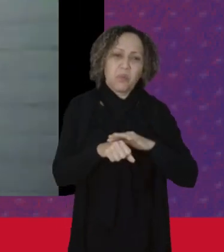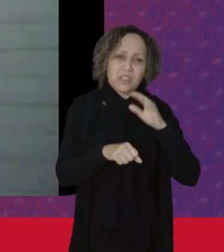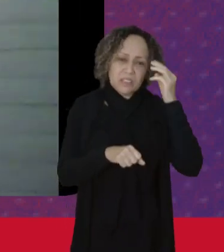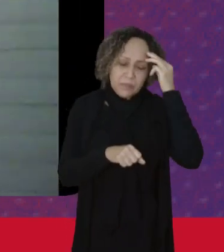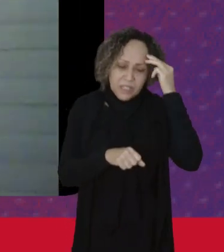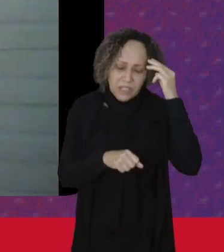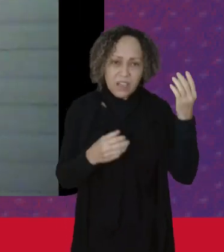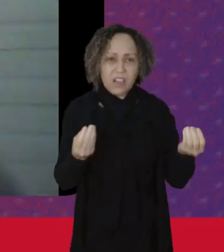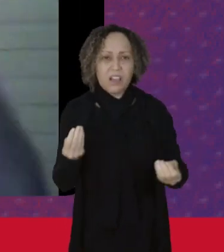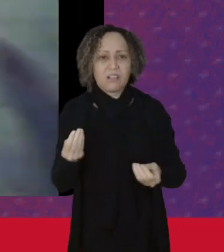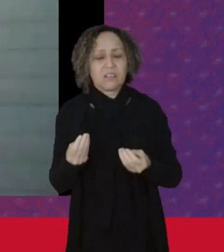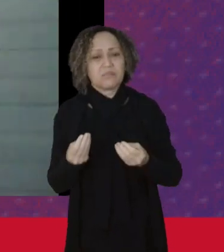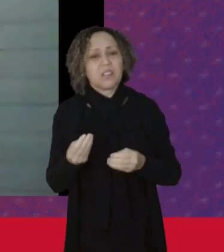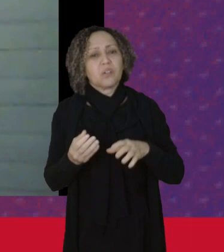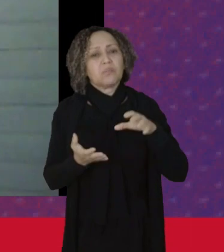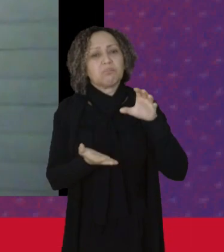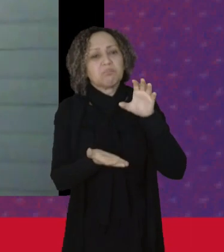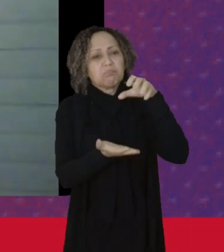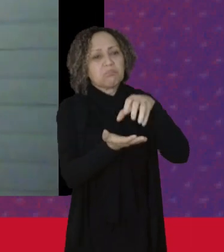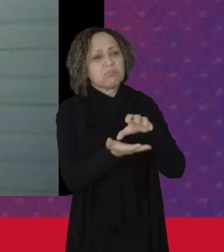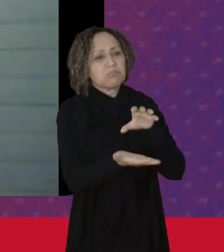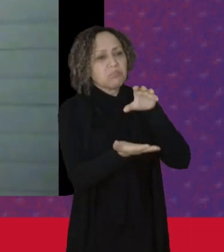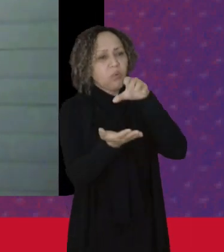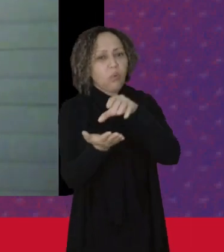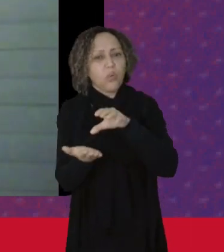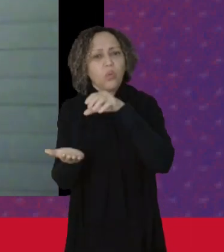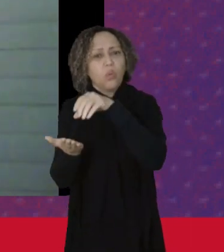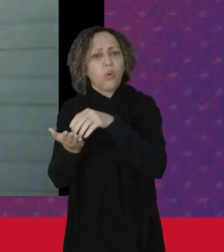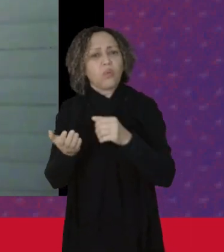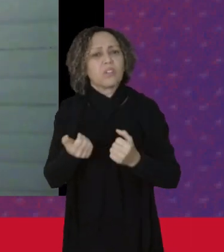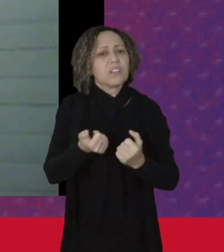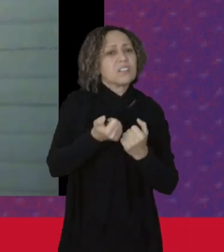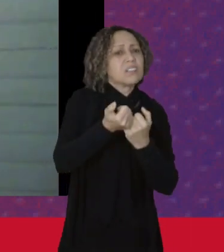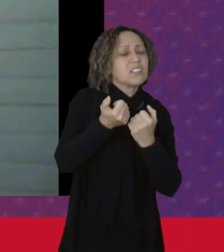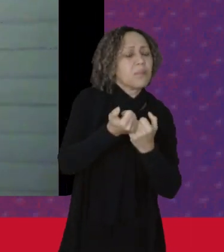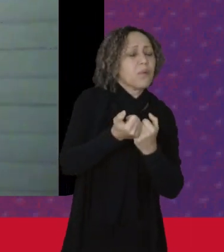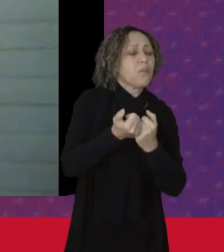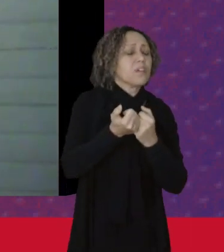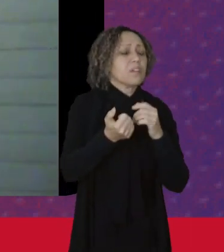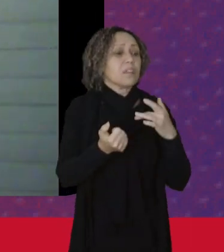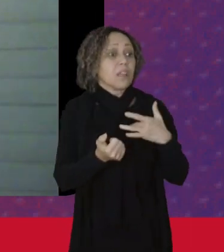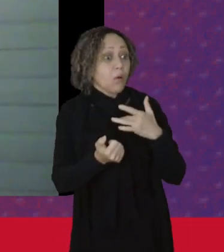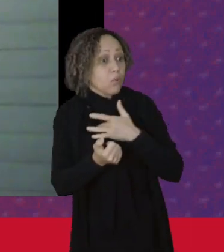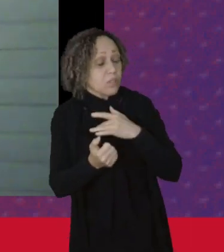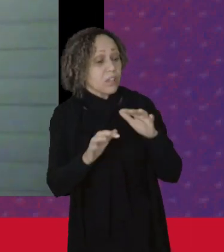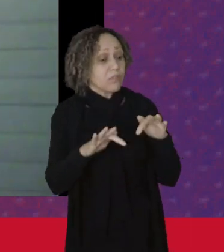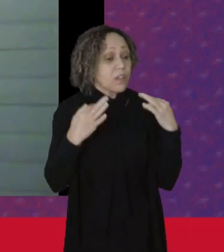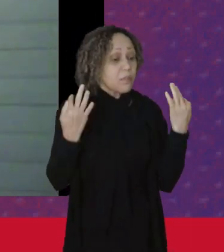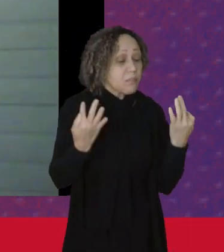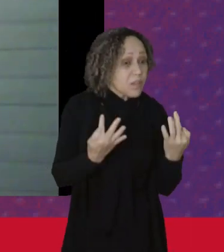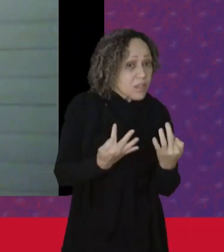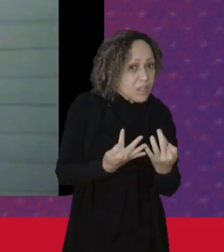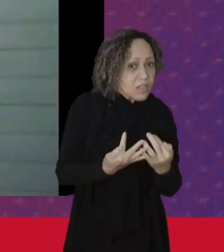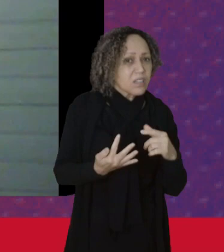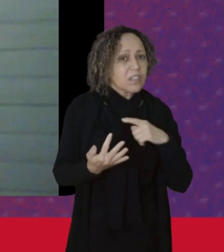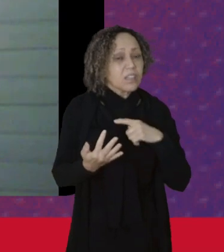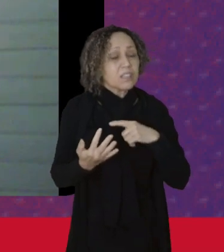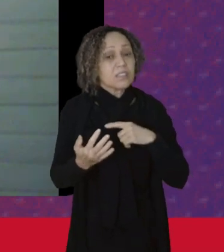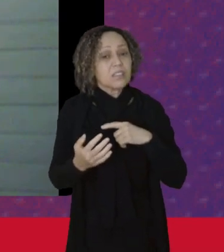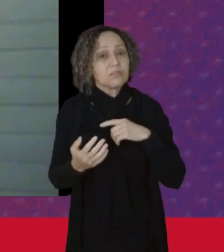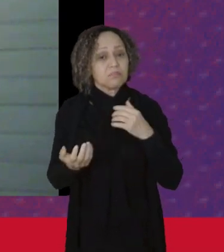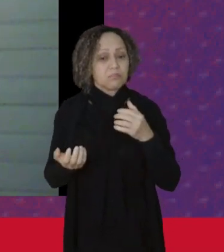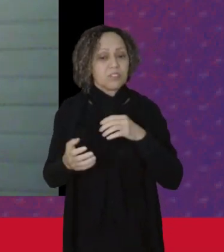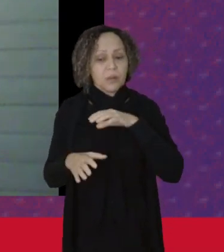os NASFs, que são os núcleos de apoio à estratégia de saúde da família, onde tem, né, a